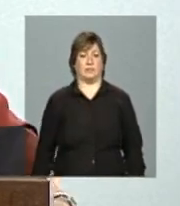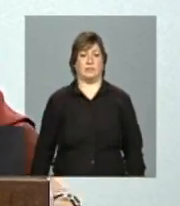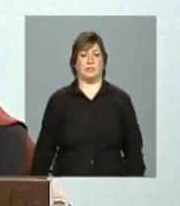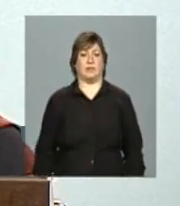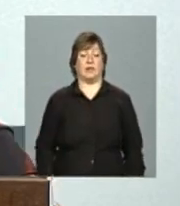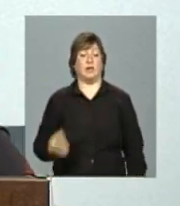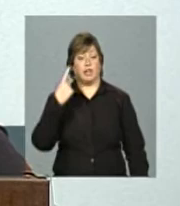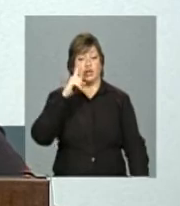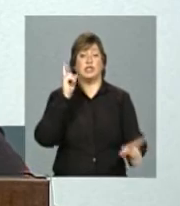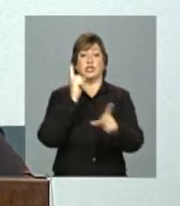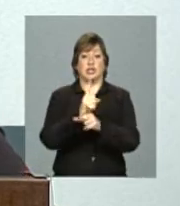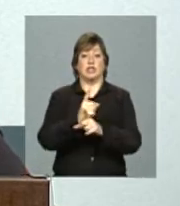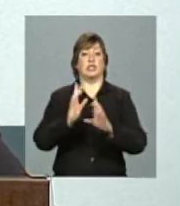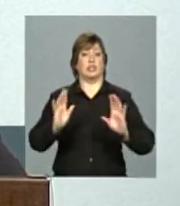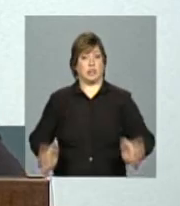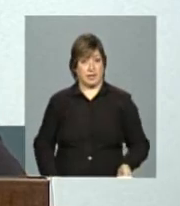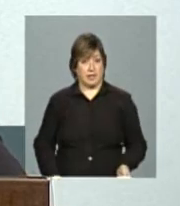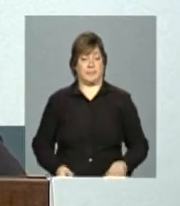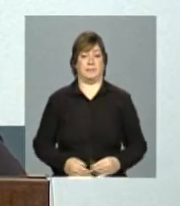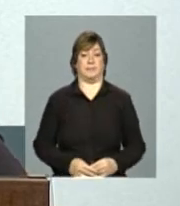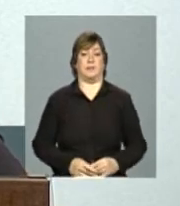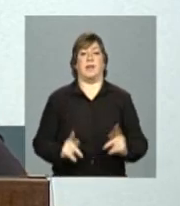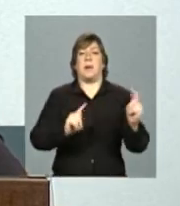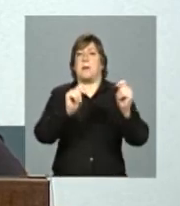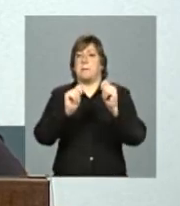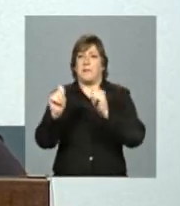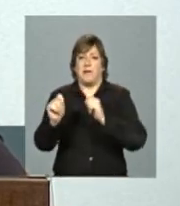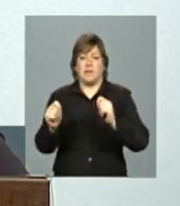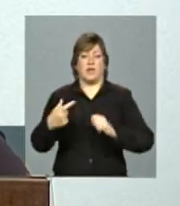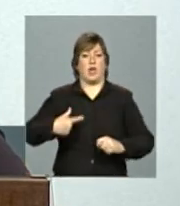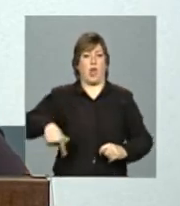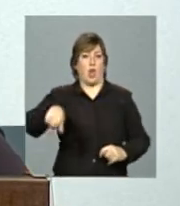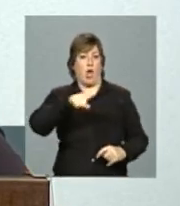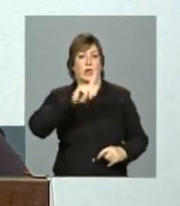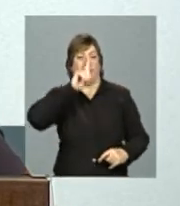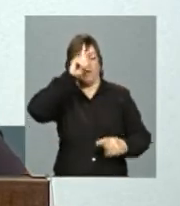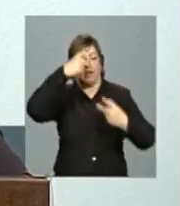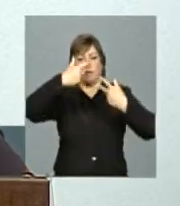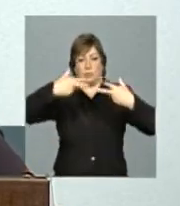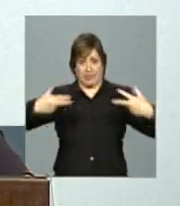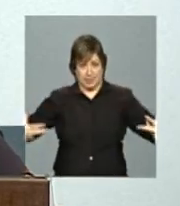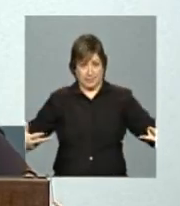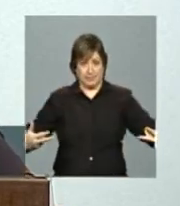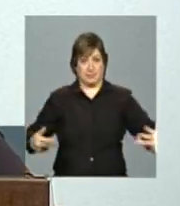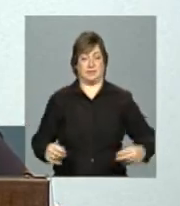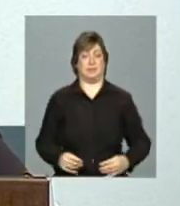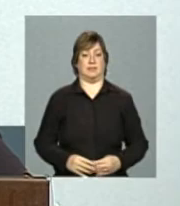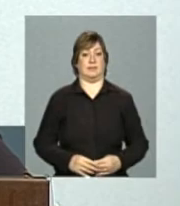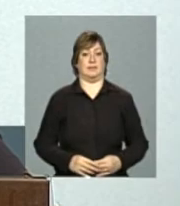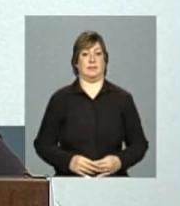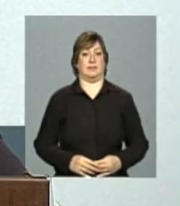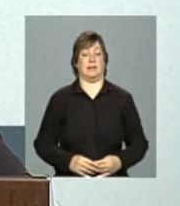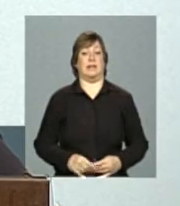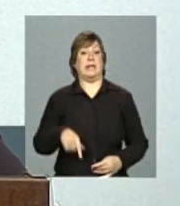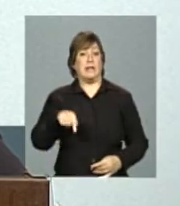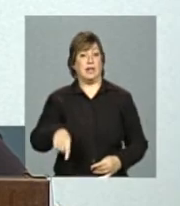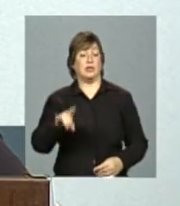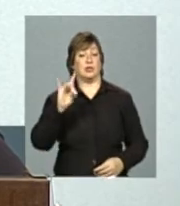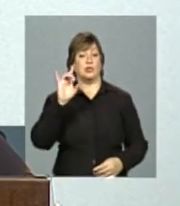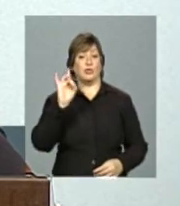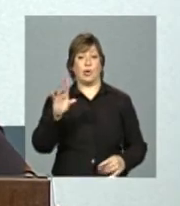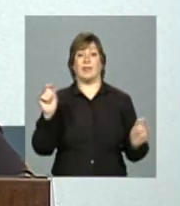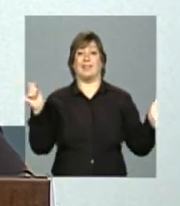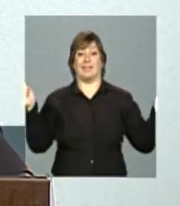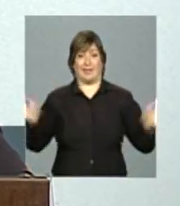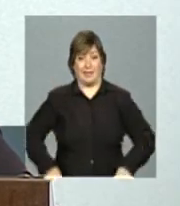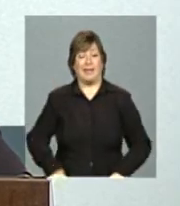descobrimos que a preservação das nossas riquezas naturais somente será possível